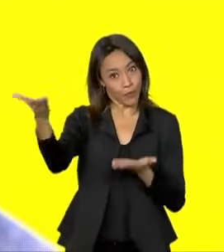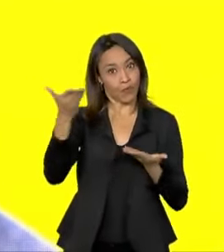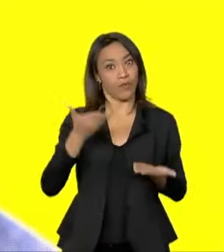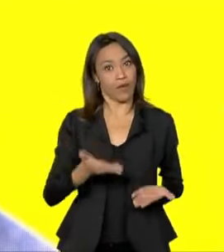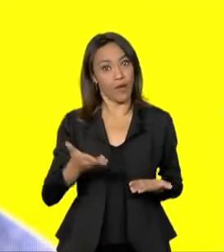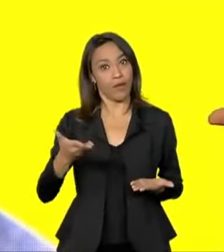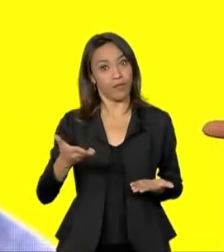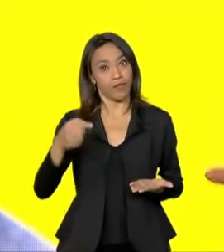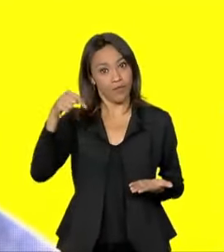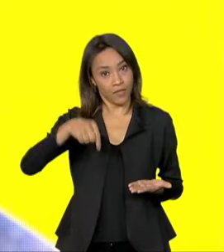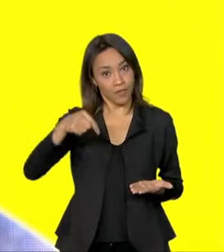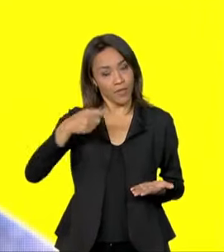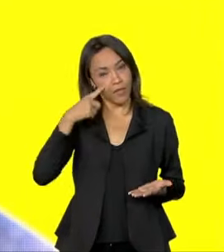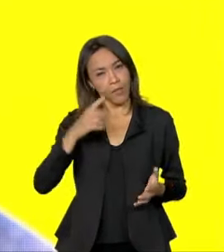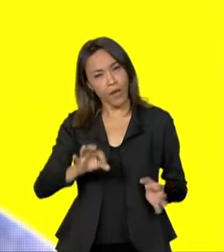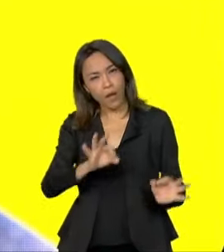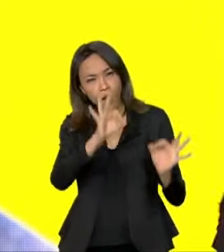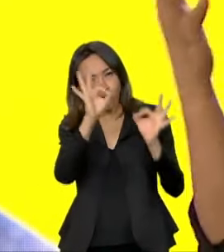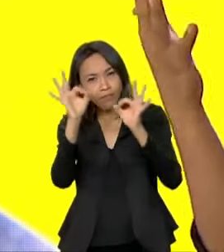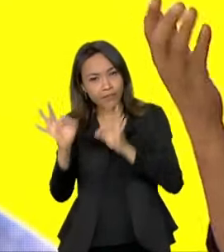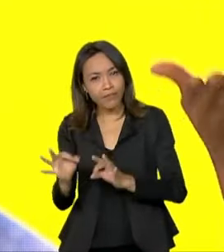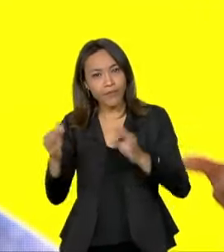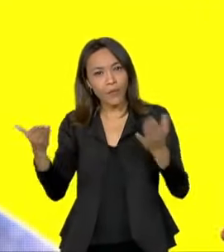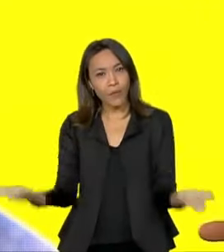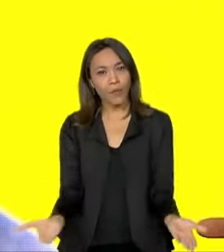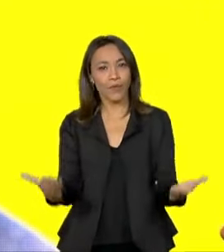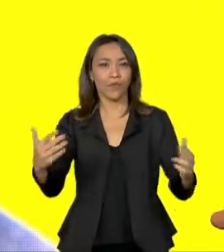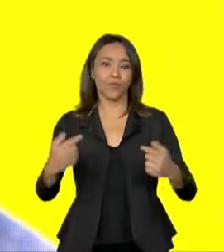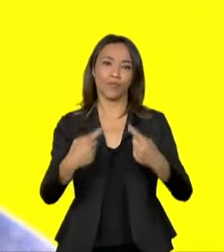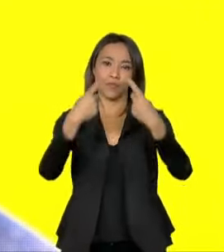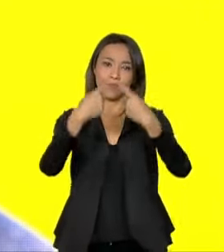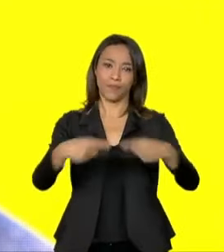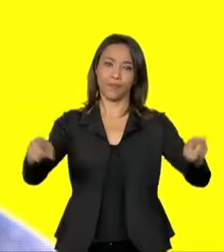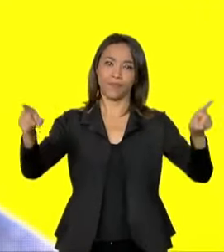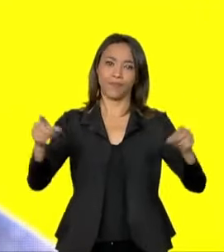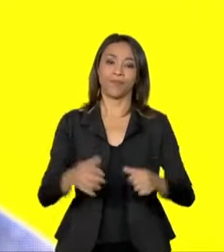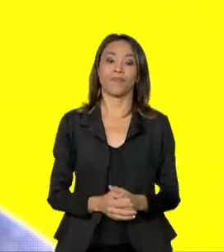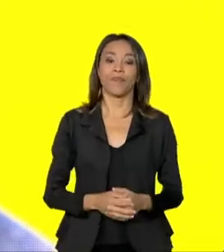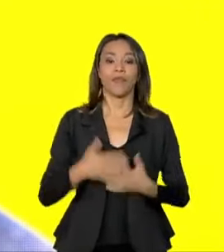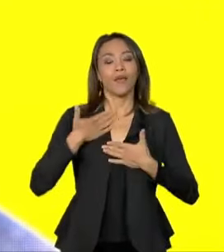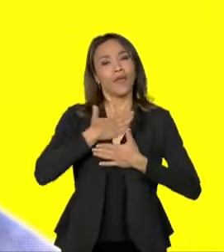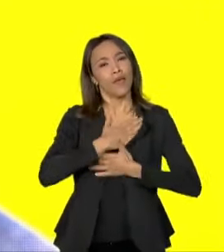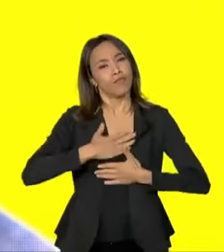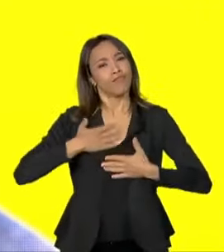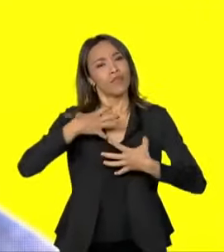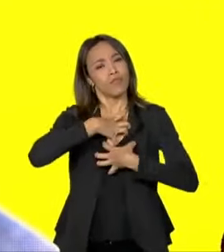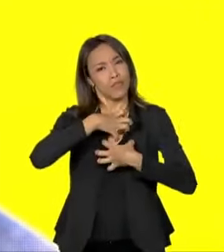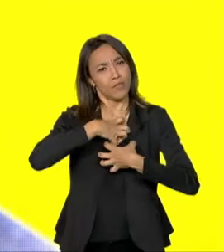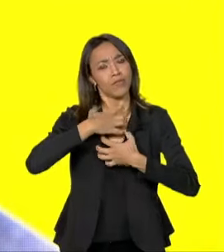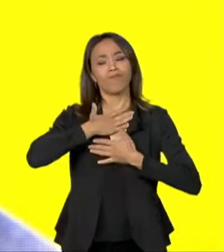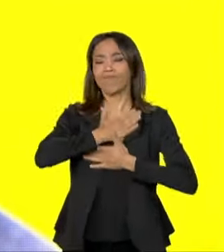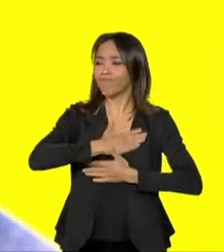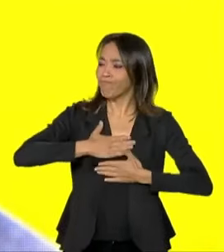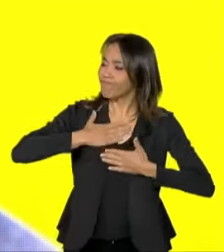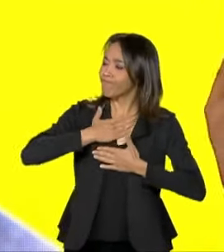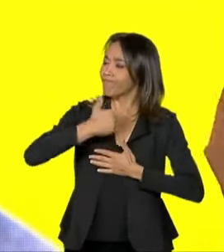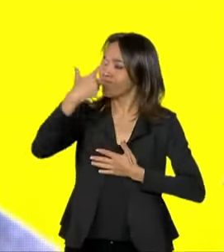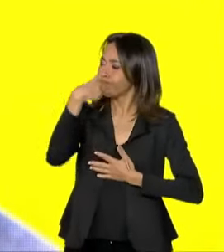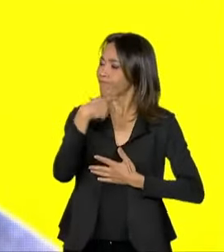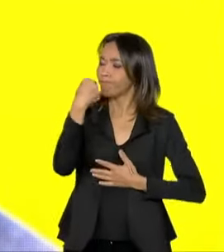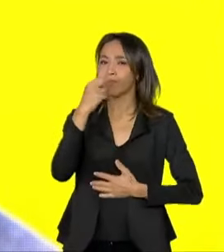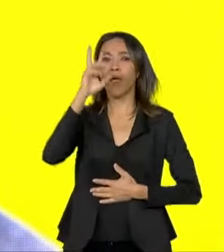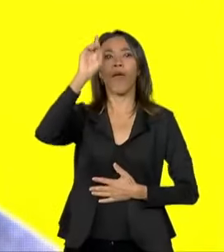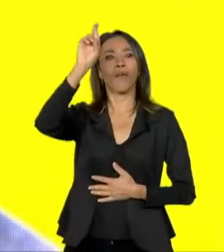aqui para acompanhar o evento de hoje. É motivo de muita satisfação de eu estar aqui representando a